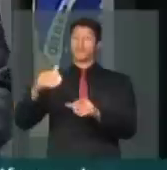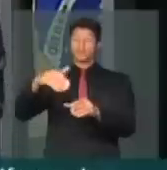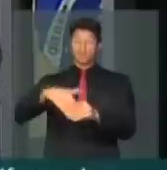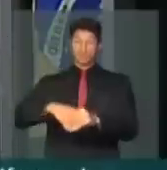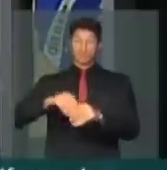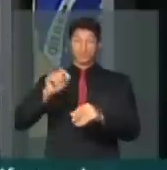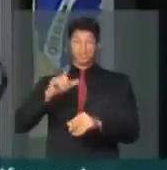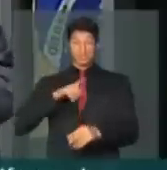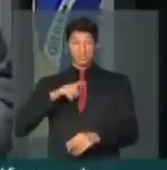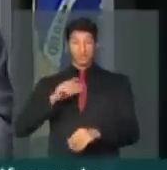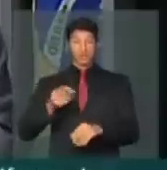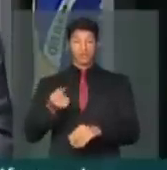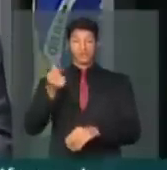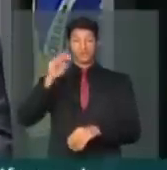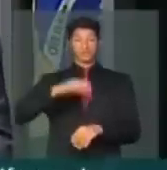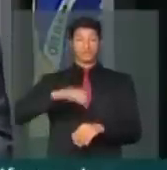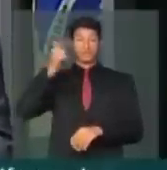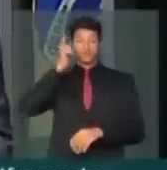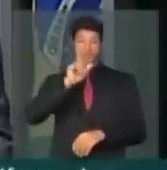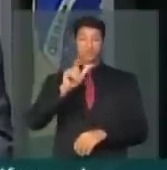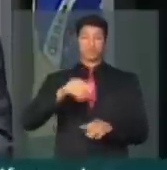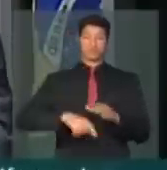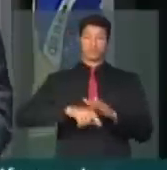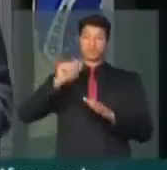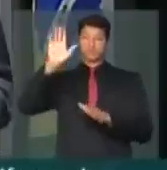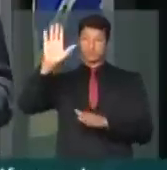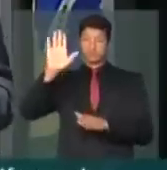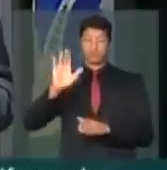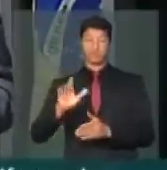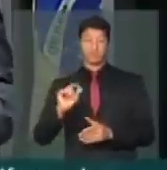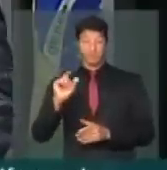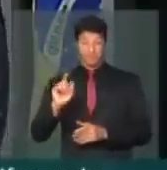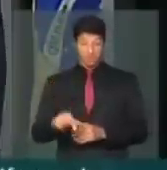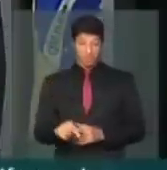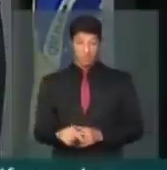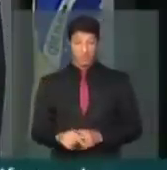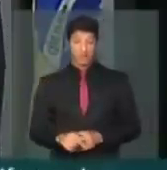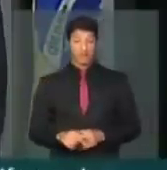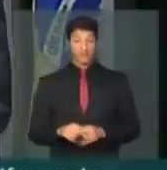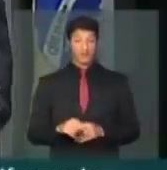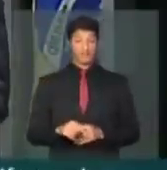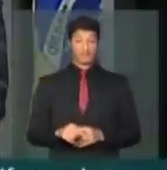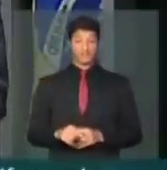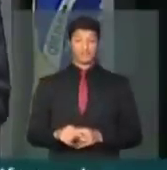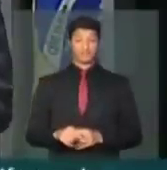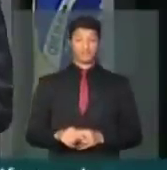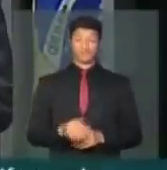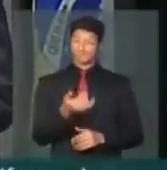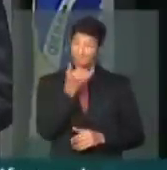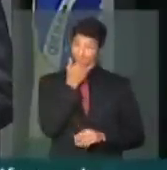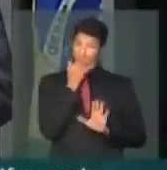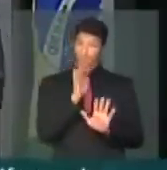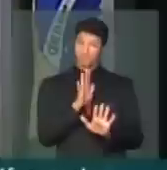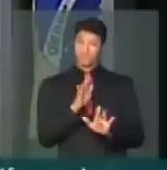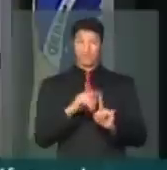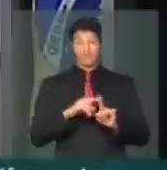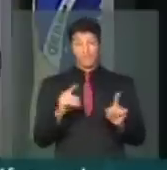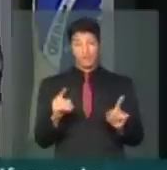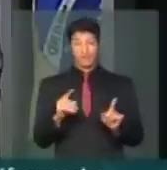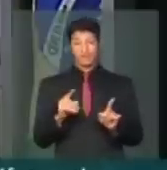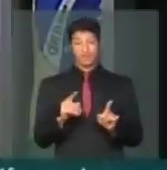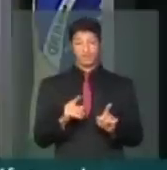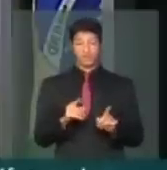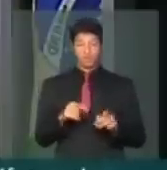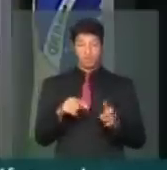votados. Quem tiver mais dinheiro ganha eleição. Esse esquema, desculpe, coincidência